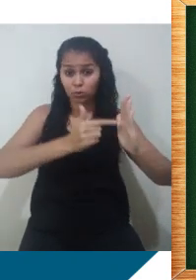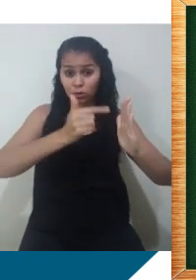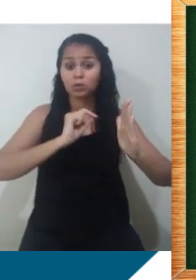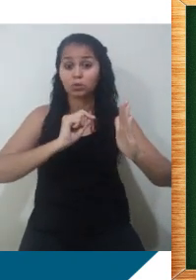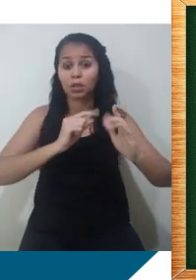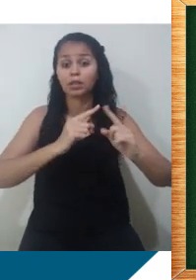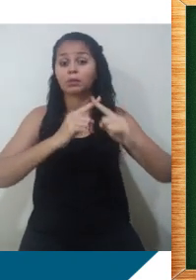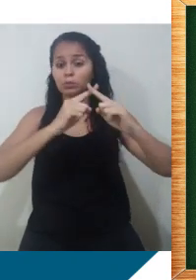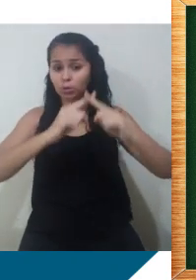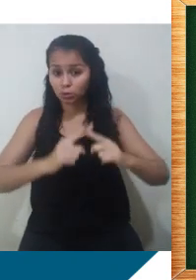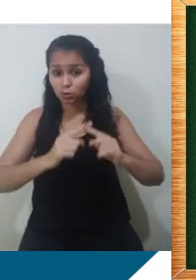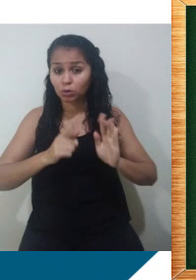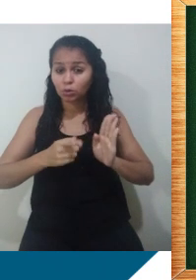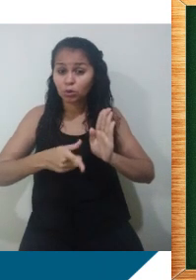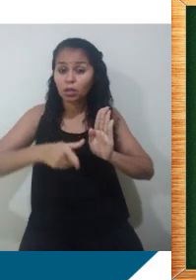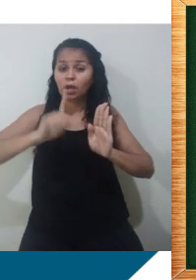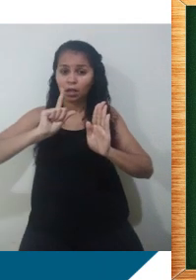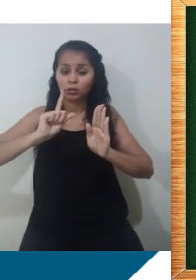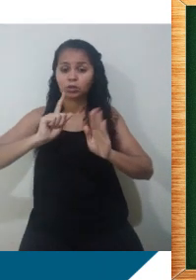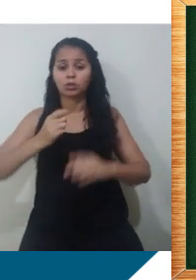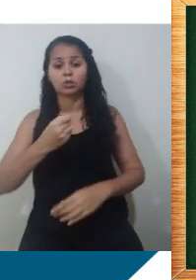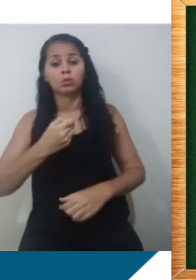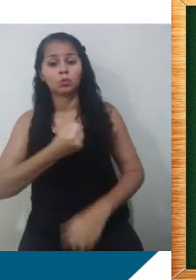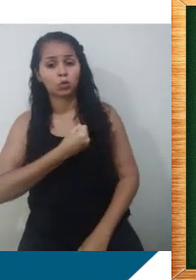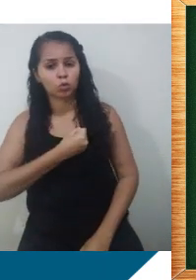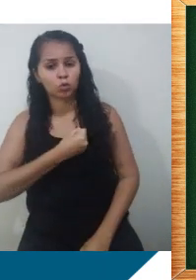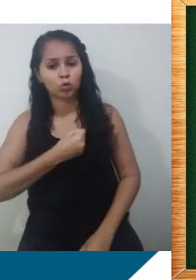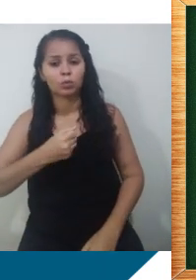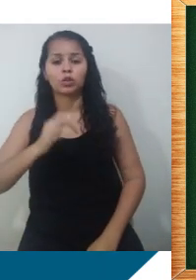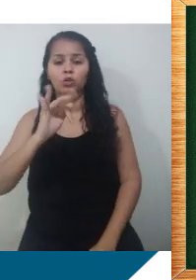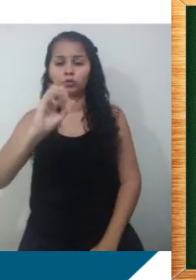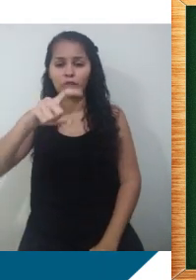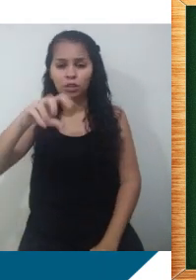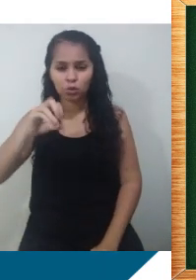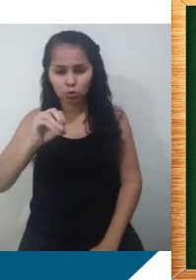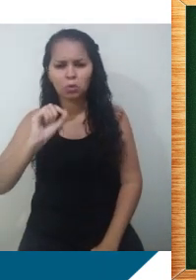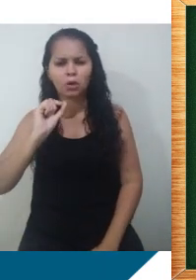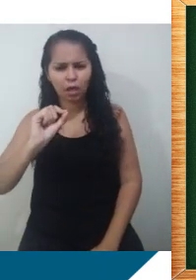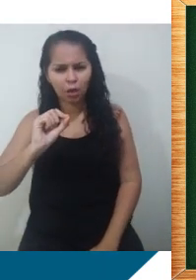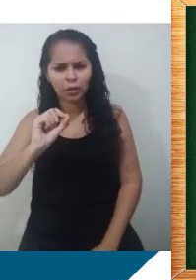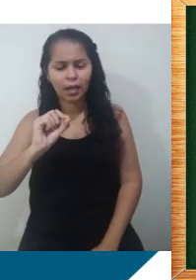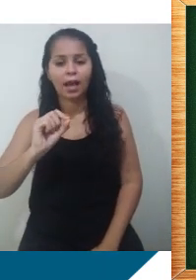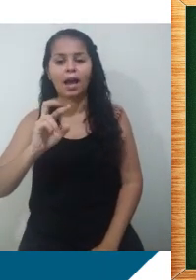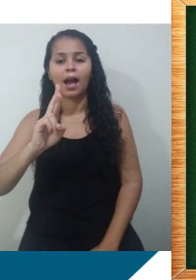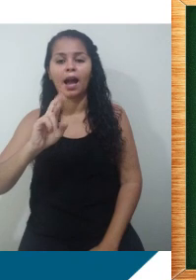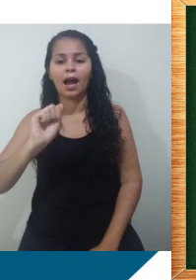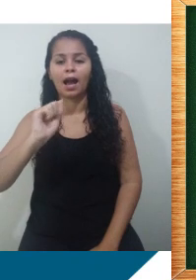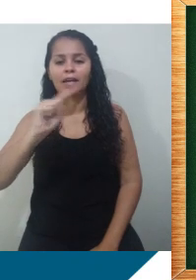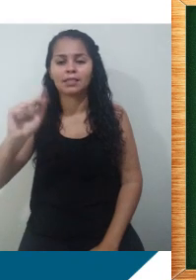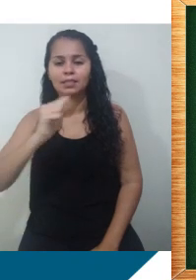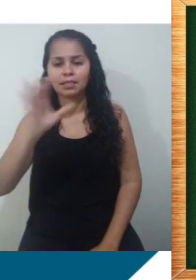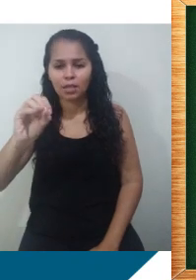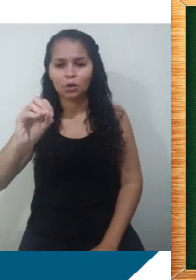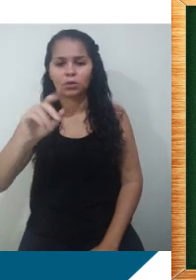é o produto do anterior por uma constante fixa, que esta constante fixa é denominada razão da PG.